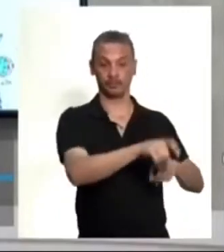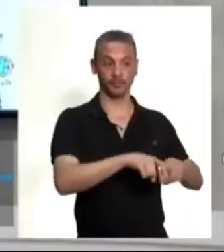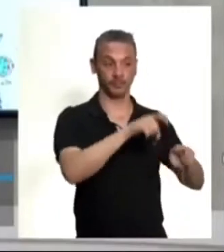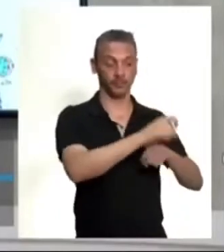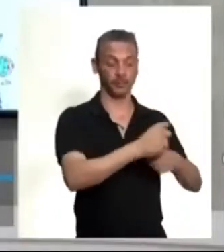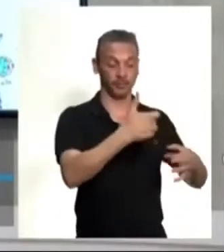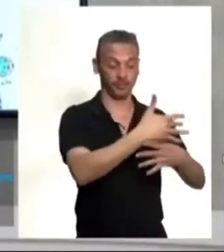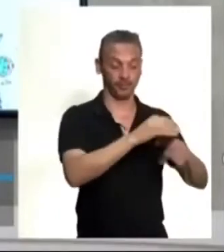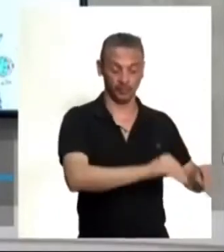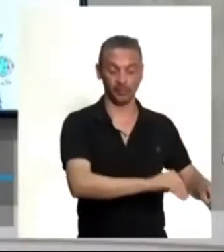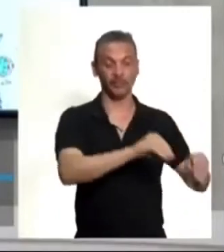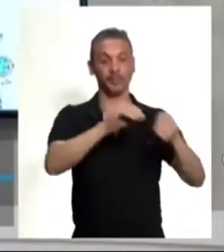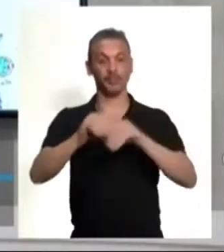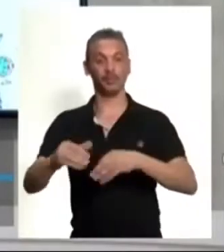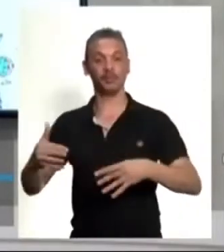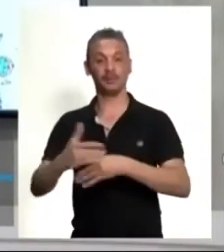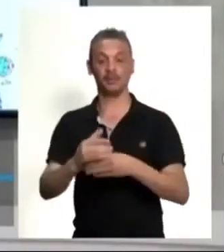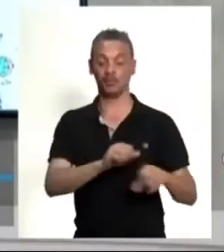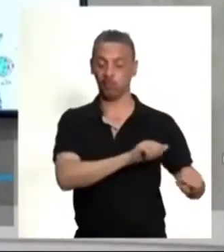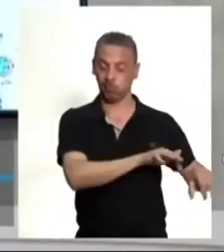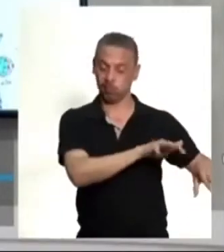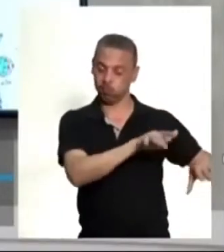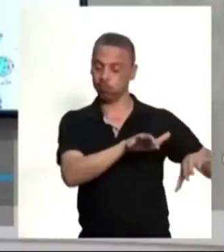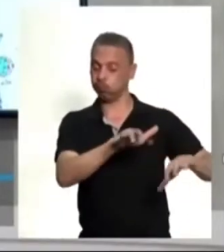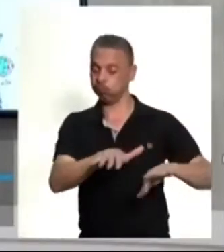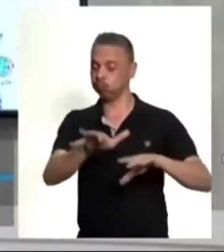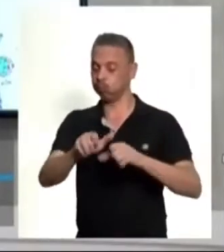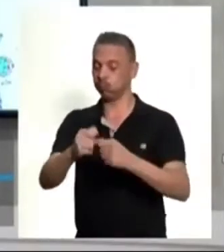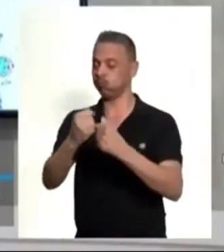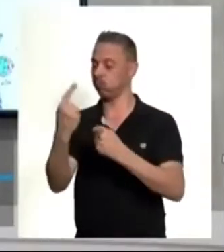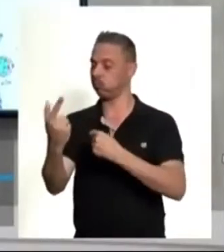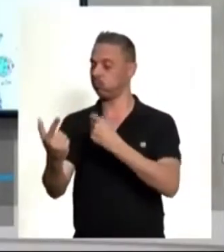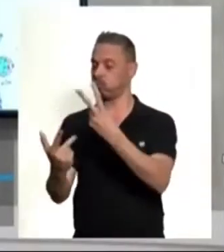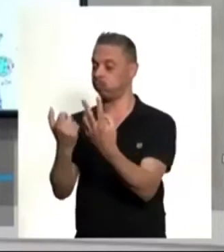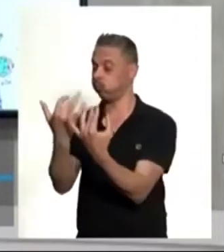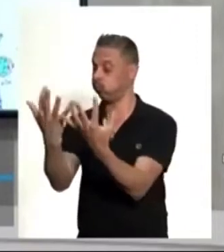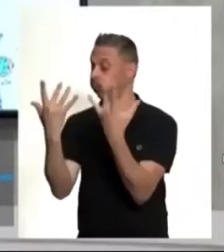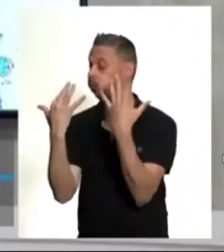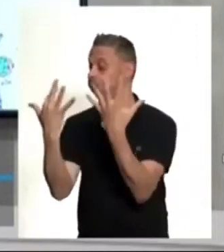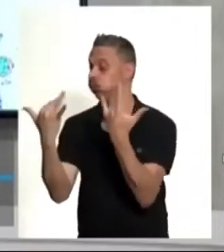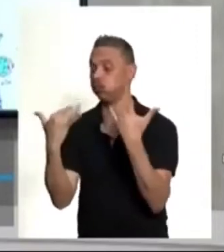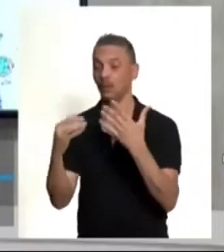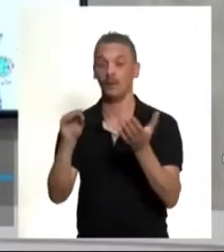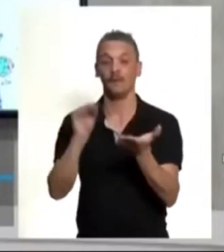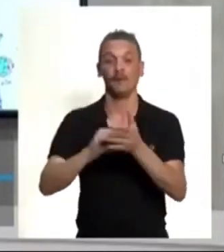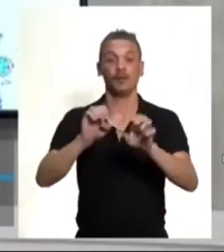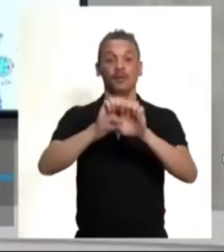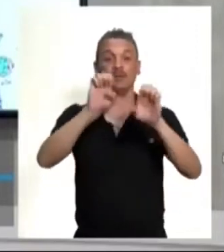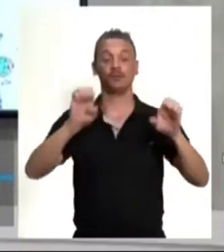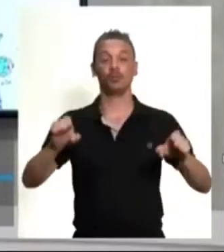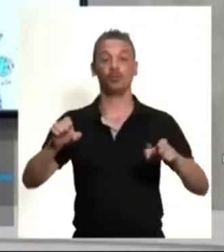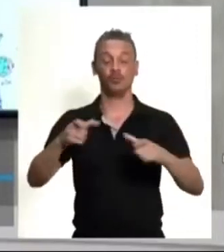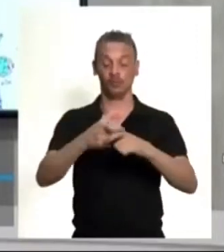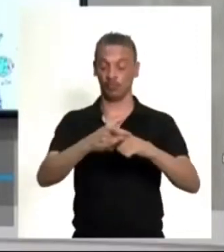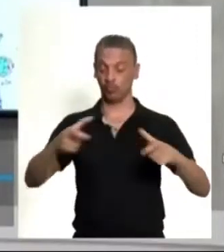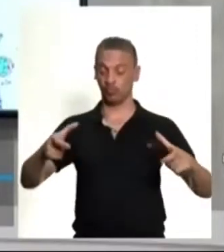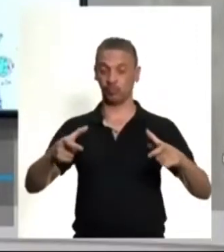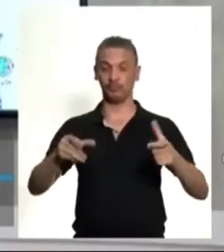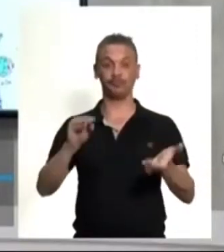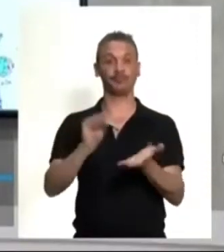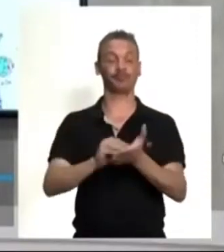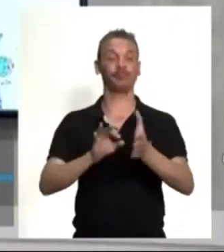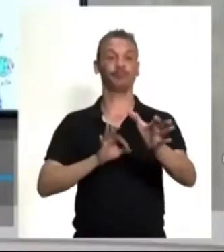saída em massa, muita gente saiu ao mesmo tempo, foi para as cidades, não havia infraestrutura para todo mundo e a cidade cresceu desprovida de planejamento,